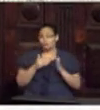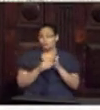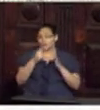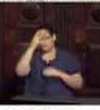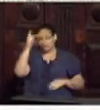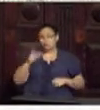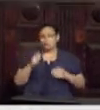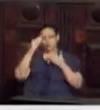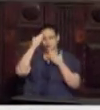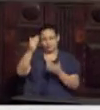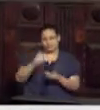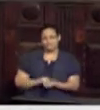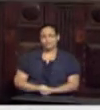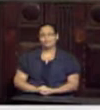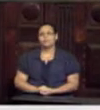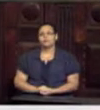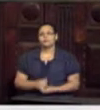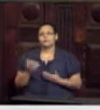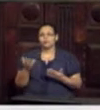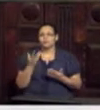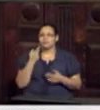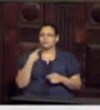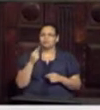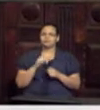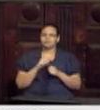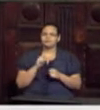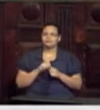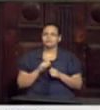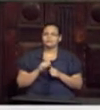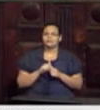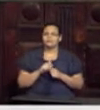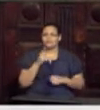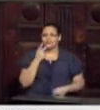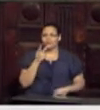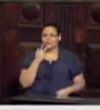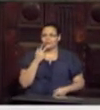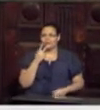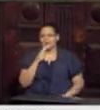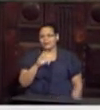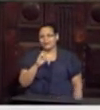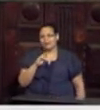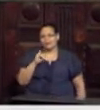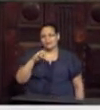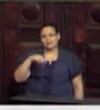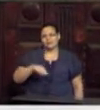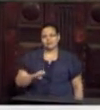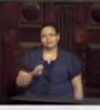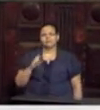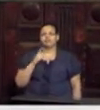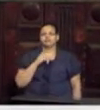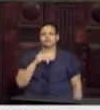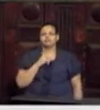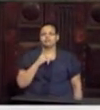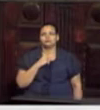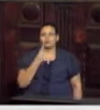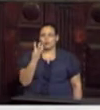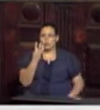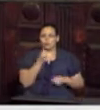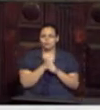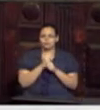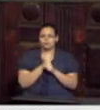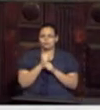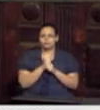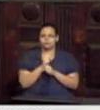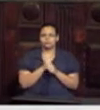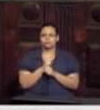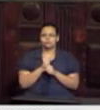pessoas. Muito obrigado. Eu queria apenas fazer uma correção, que quando falei do crime, indiquei a pena equivocada, que são de 4 anos,